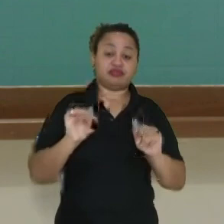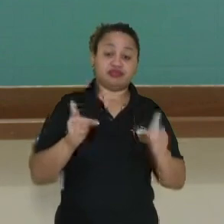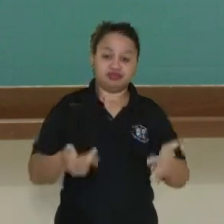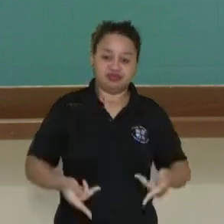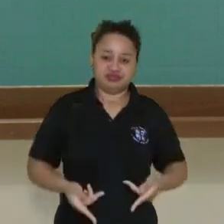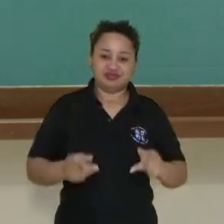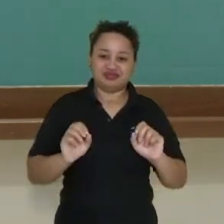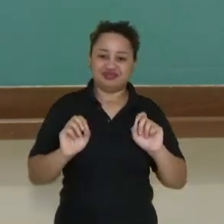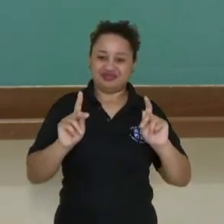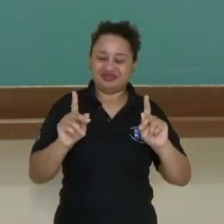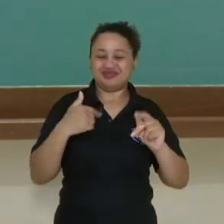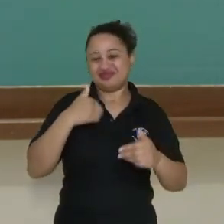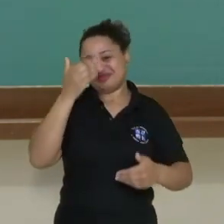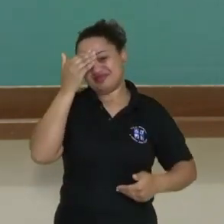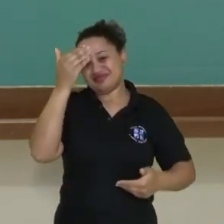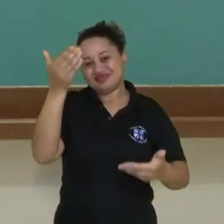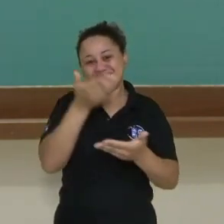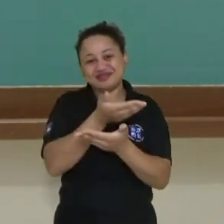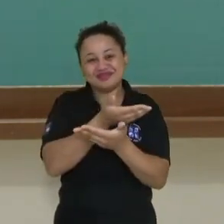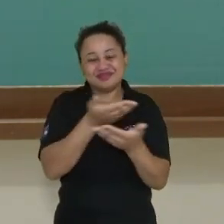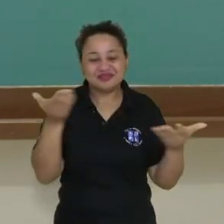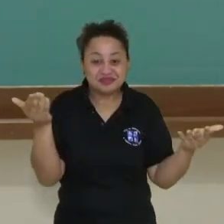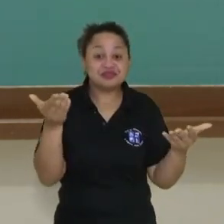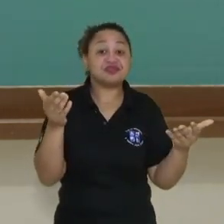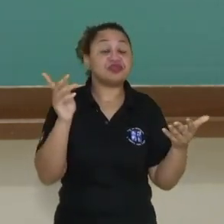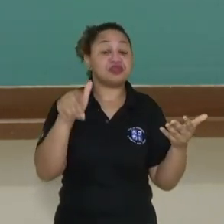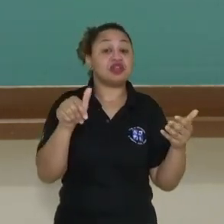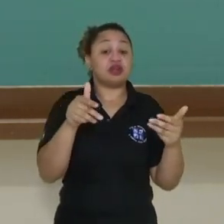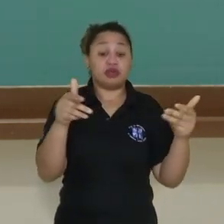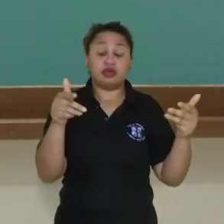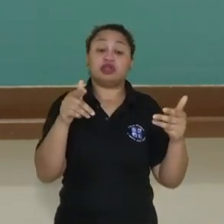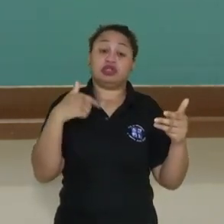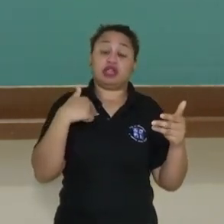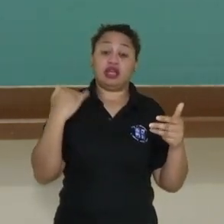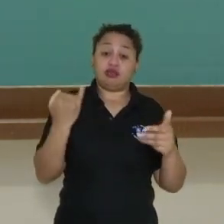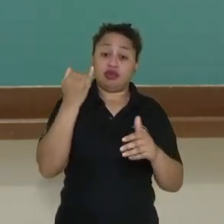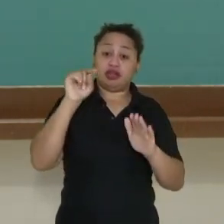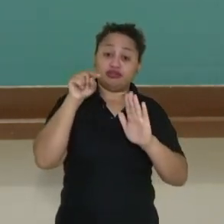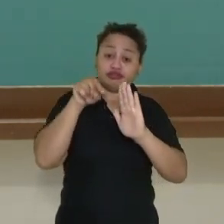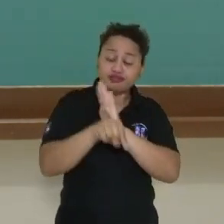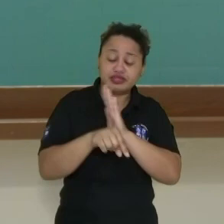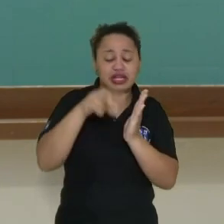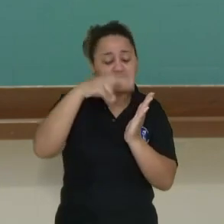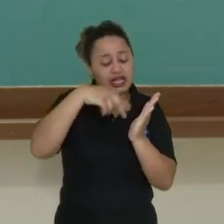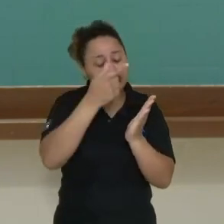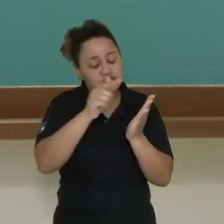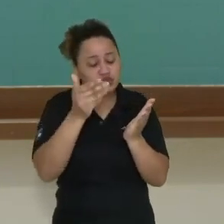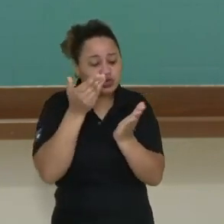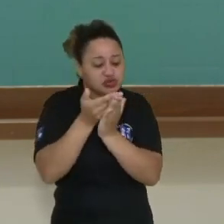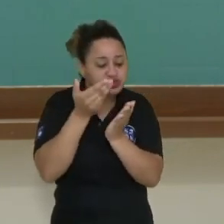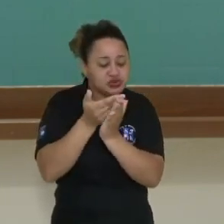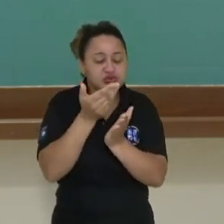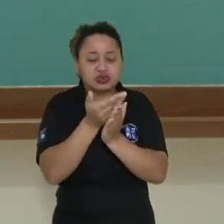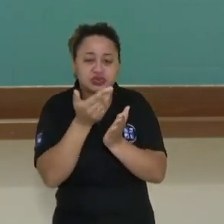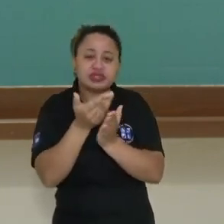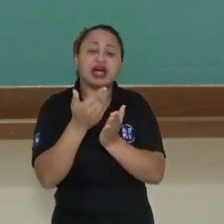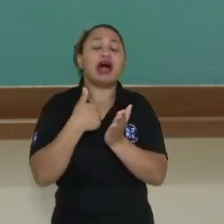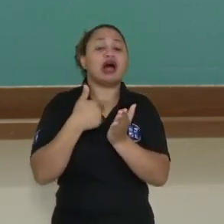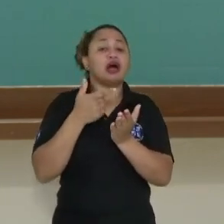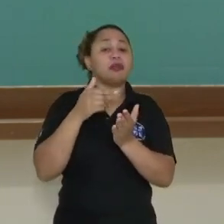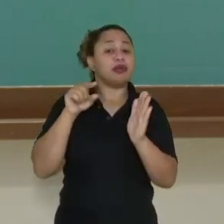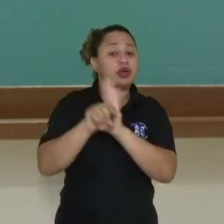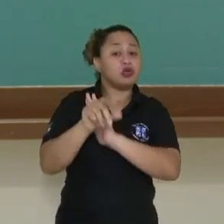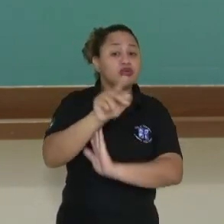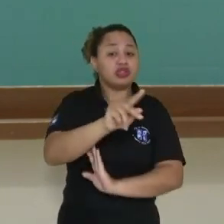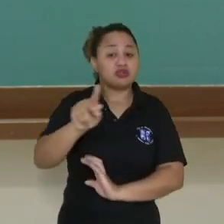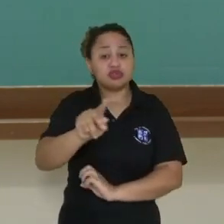Ok, gente? Agradeço a vocês. É algo que você precisa aprofundar, ler novamente, perguntar para o teu professor, interagir, tá? Todos